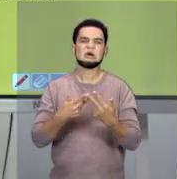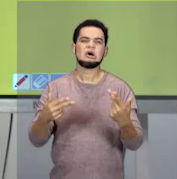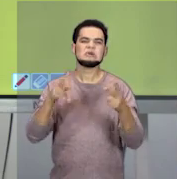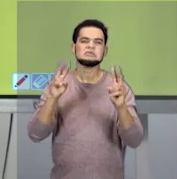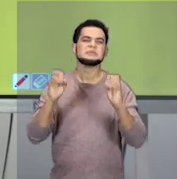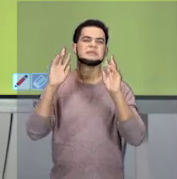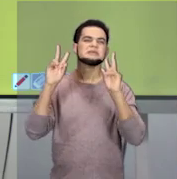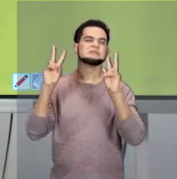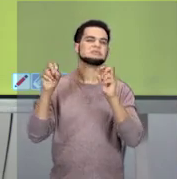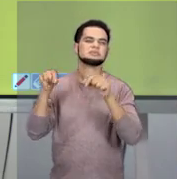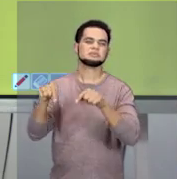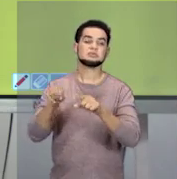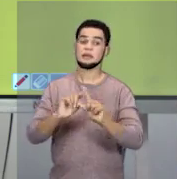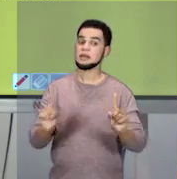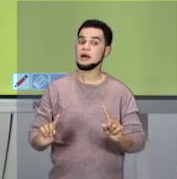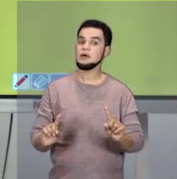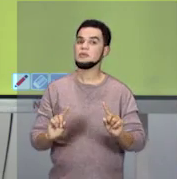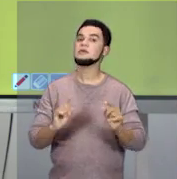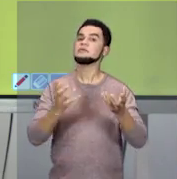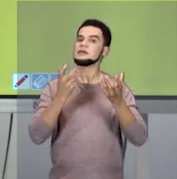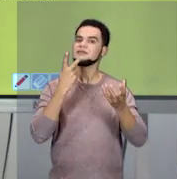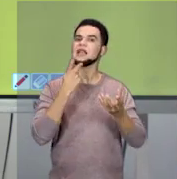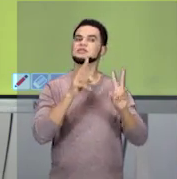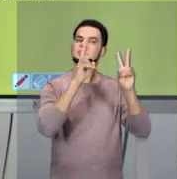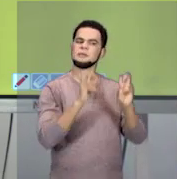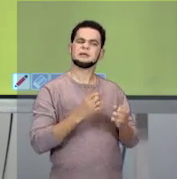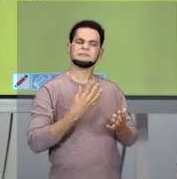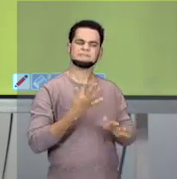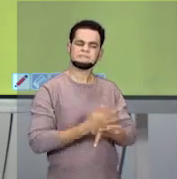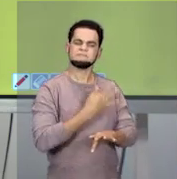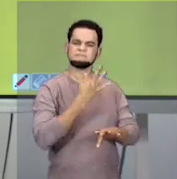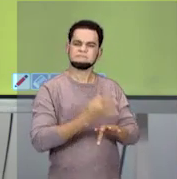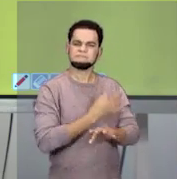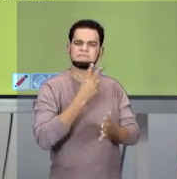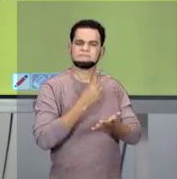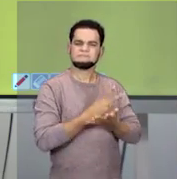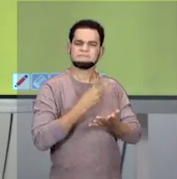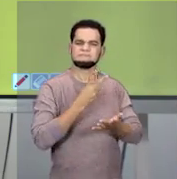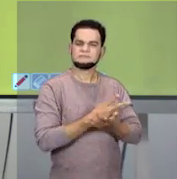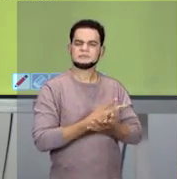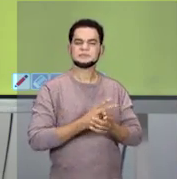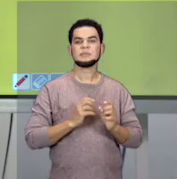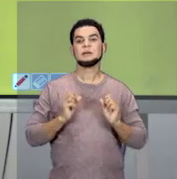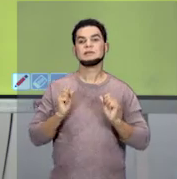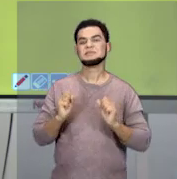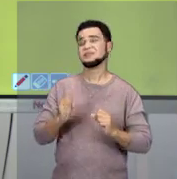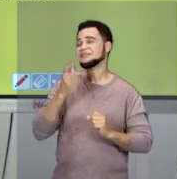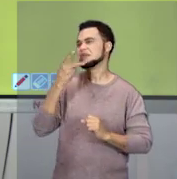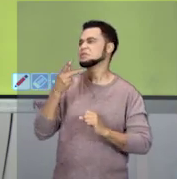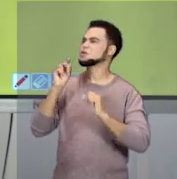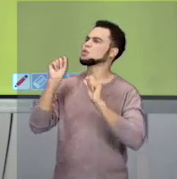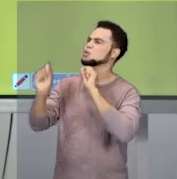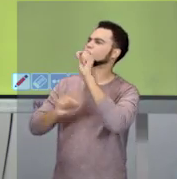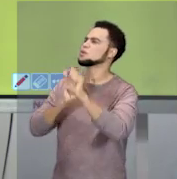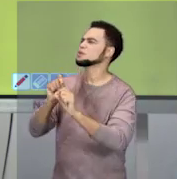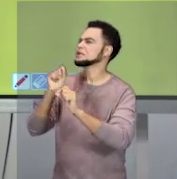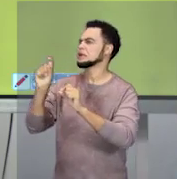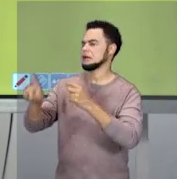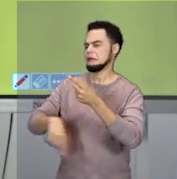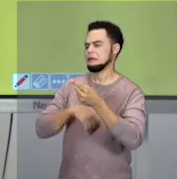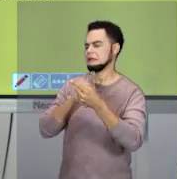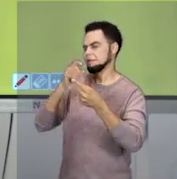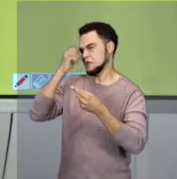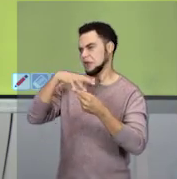Eu quero que você comente sobre a persistência. Você poderia comentar o que é a violência contra a mulher, você poderia